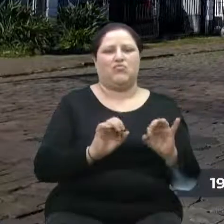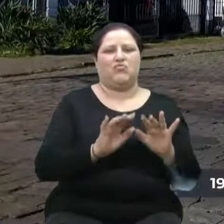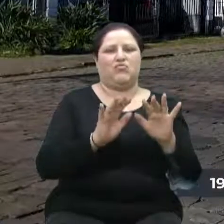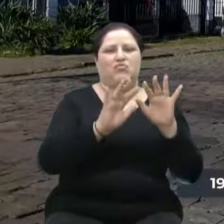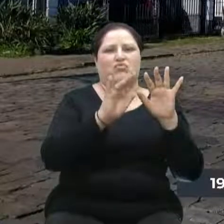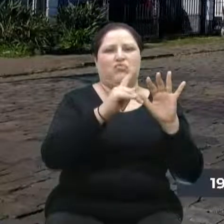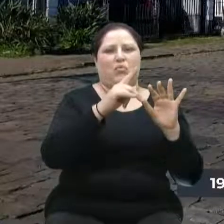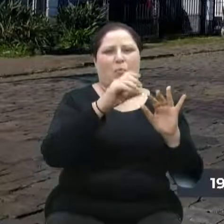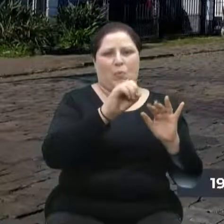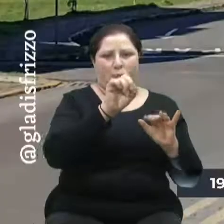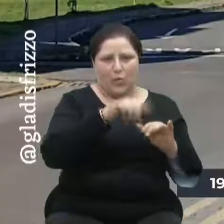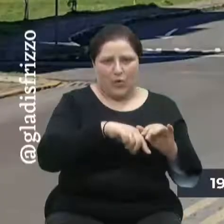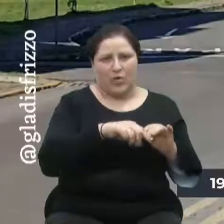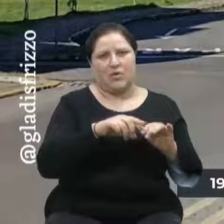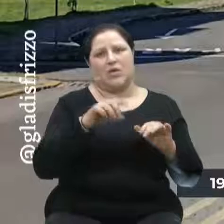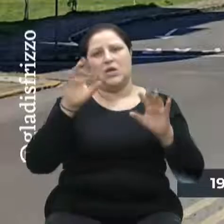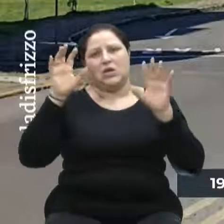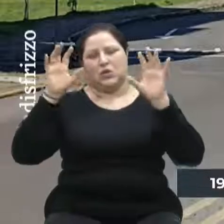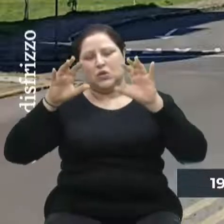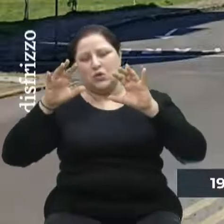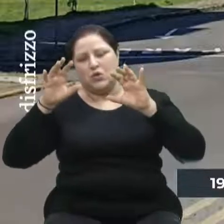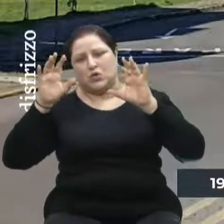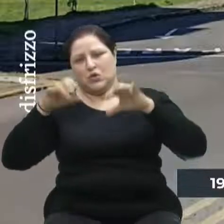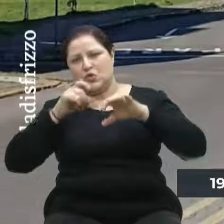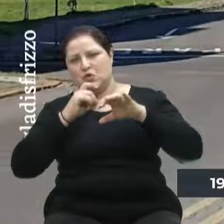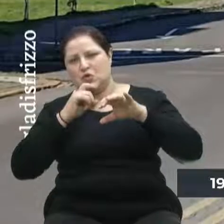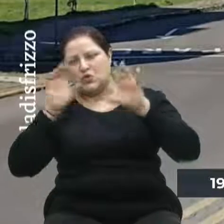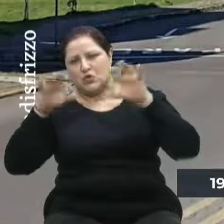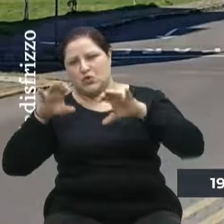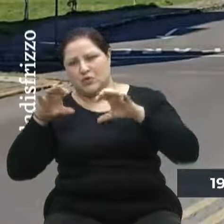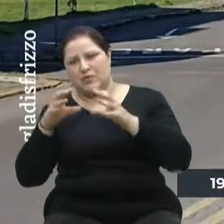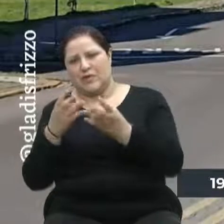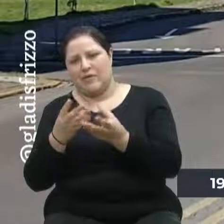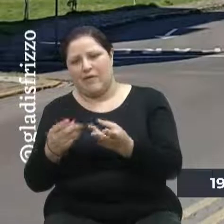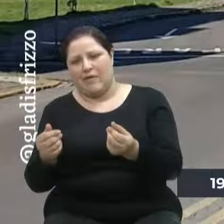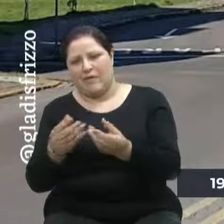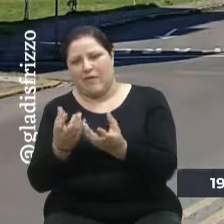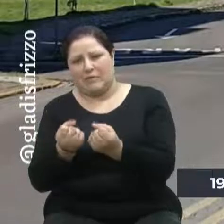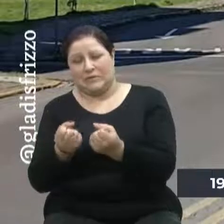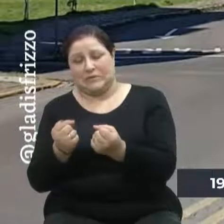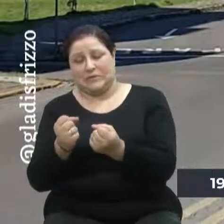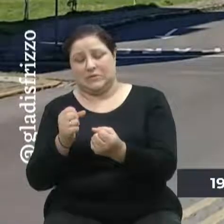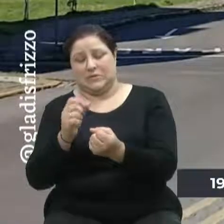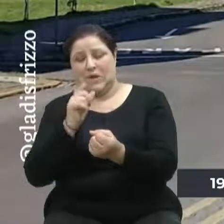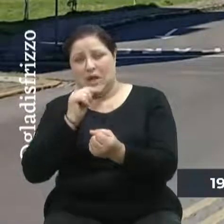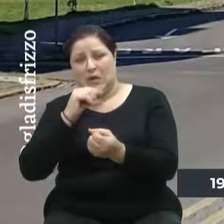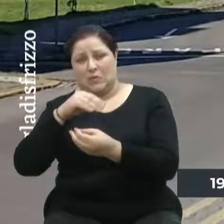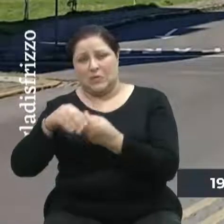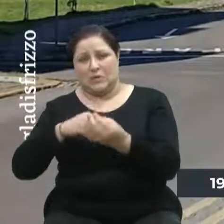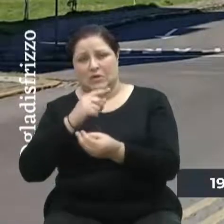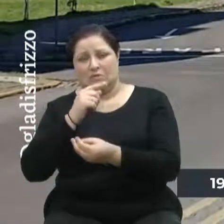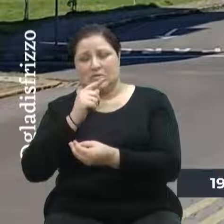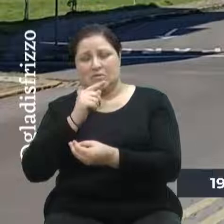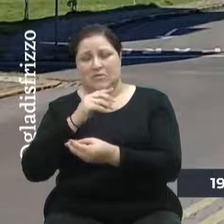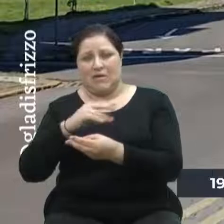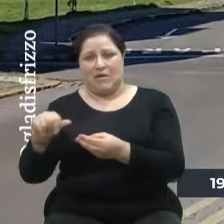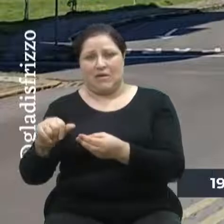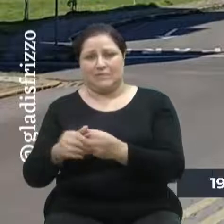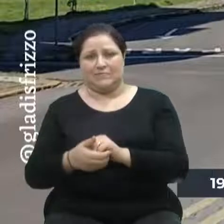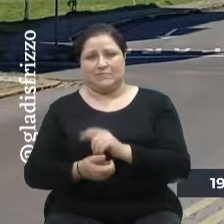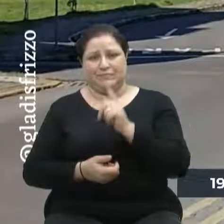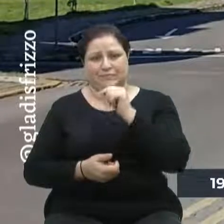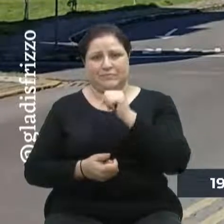Nós temos aqui a vereadora Otto Schaefer, né, que também é uma outra, que daí, uma outra via